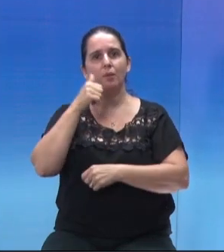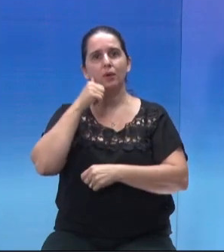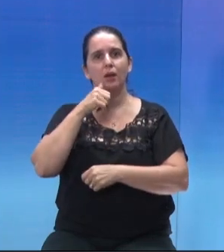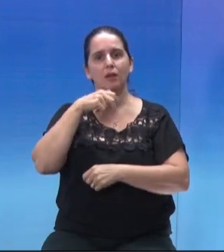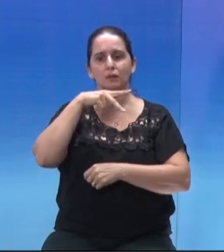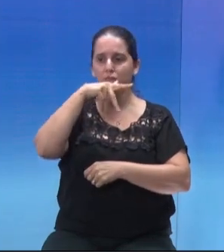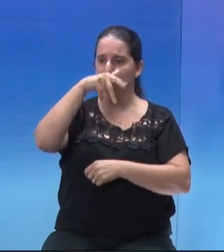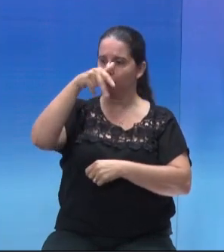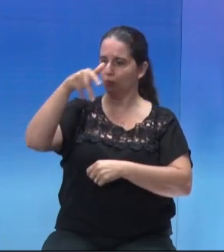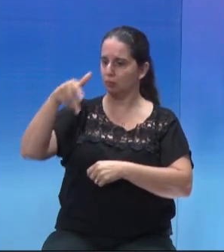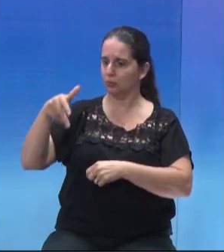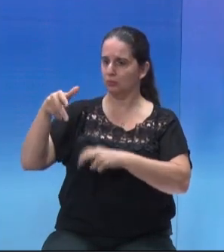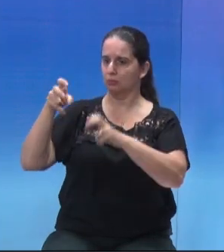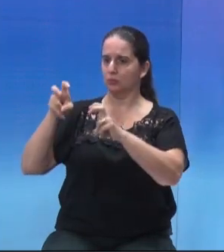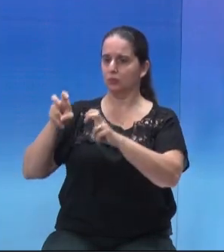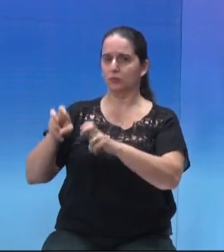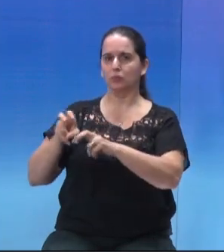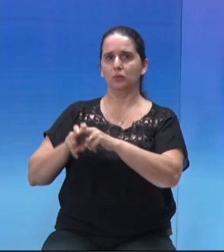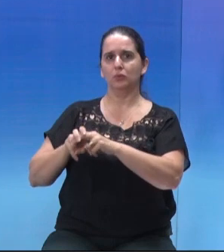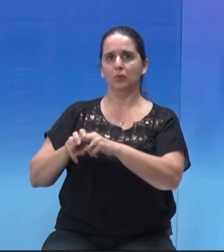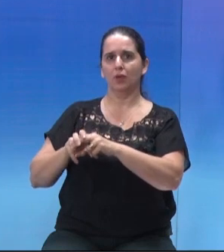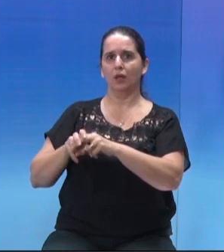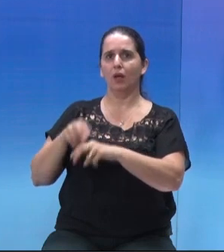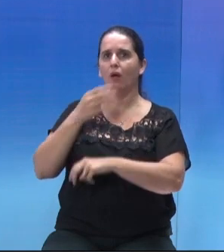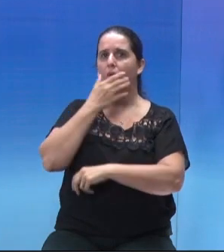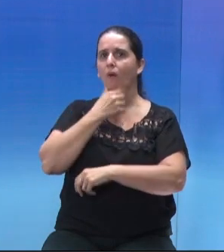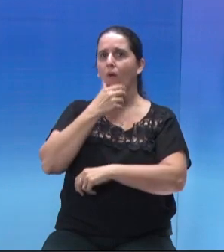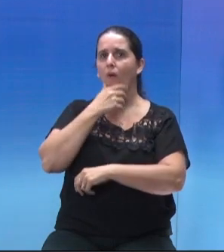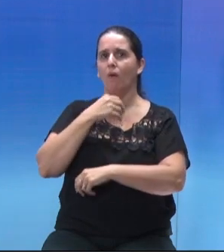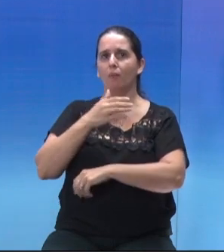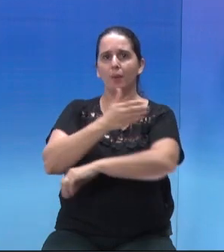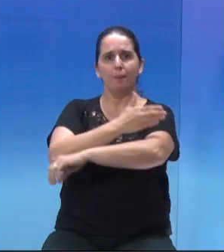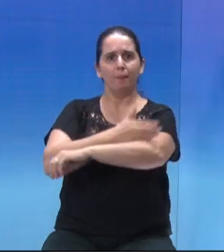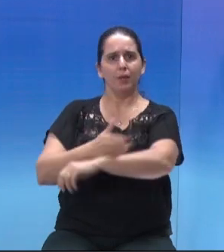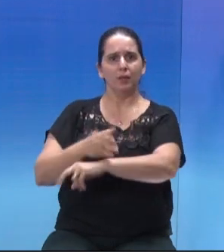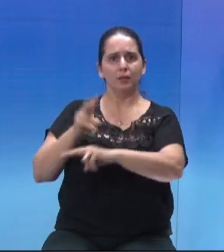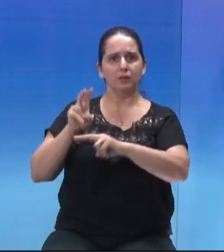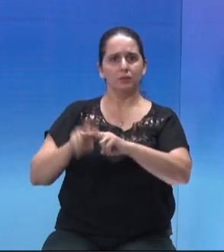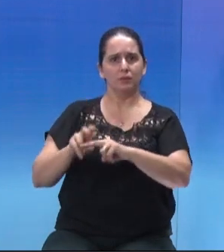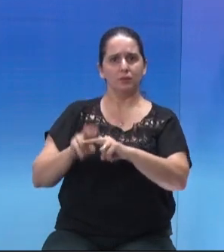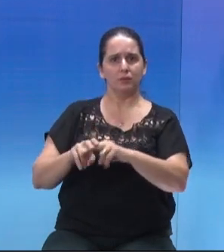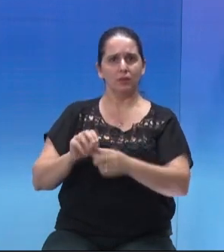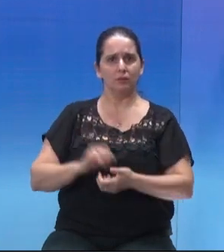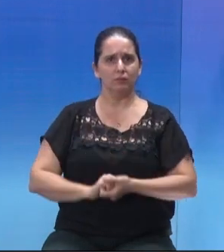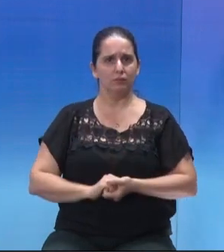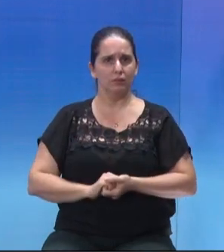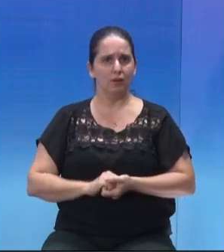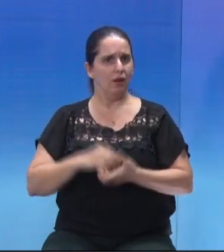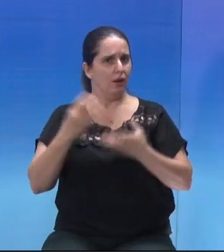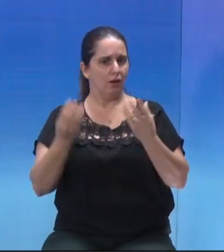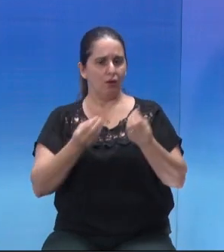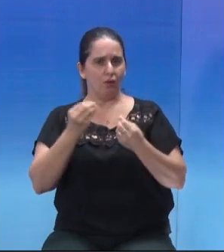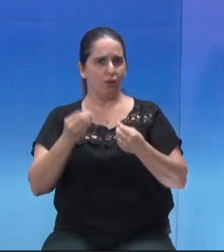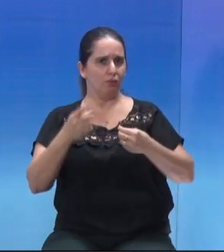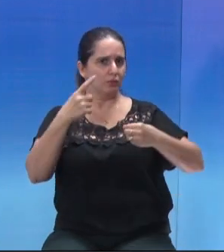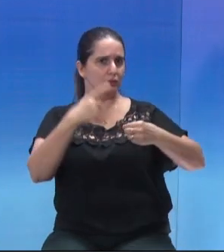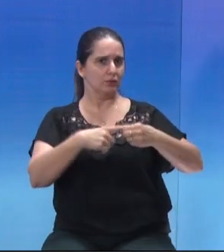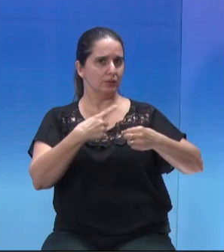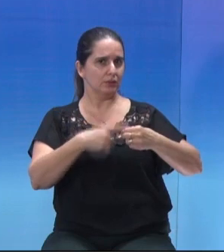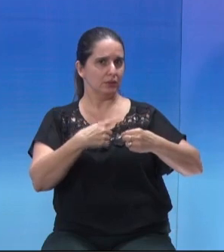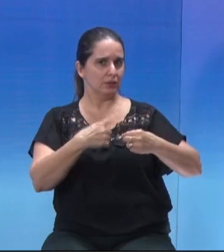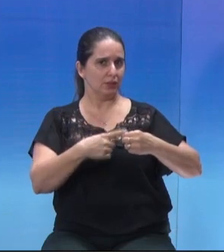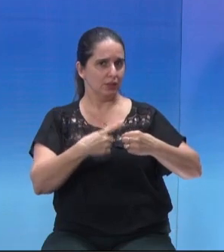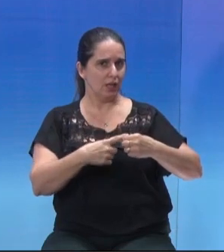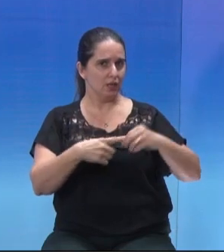do lugar, que desse ao lugar esse senhor, porque ele era branco. E lá naquela cidade onde ela morava, a lei era o seguinte: o ônibus é coletivo